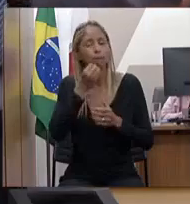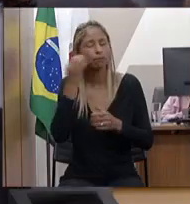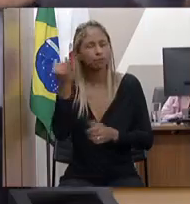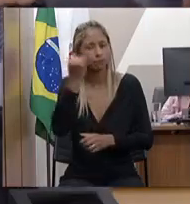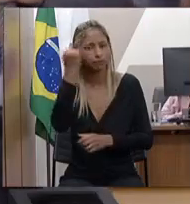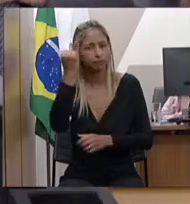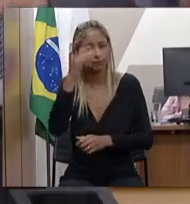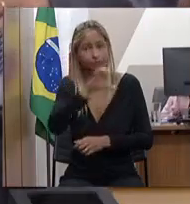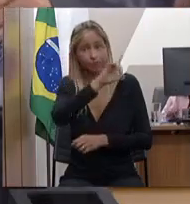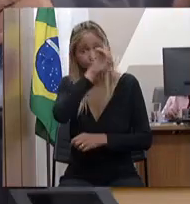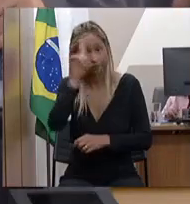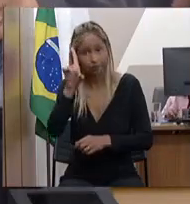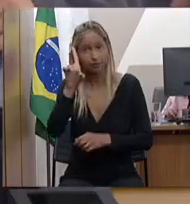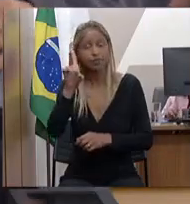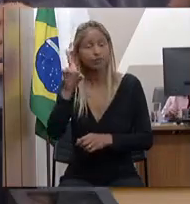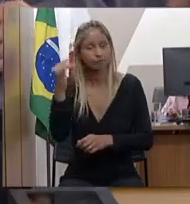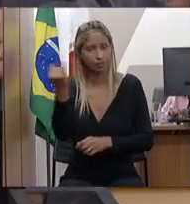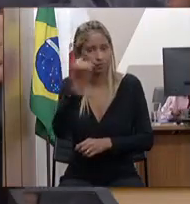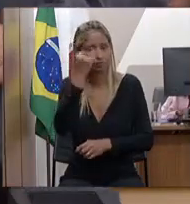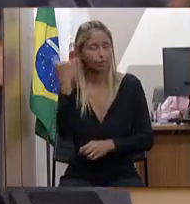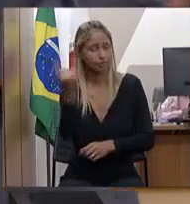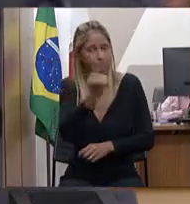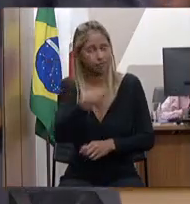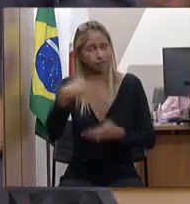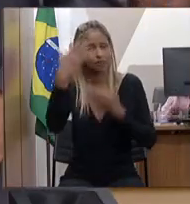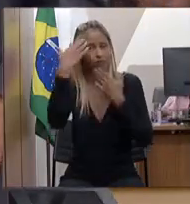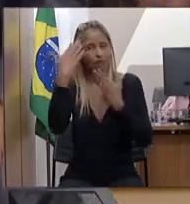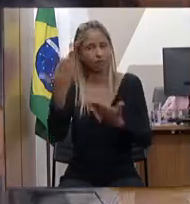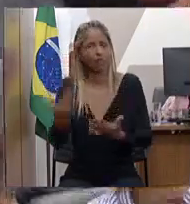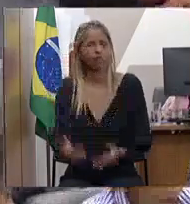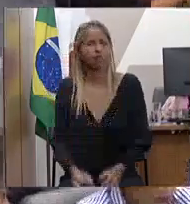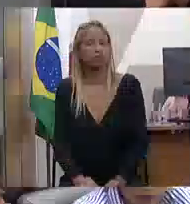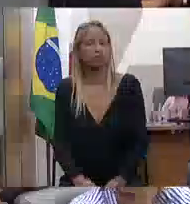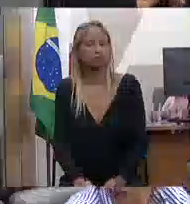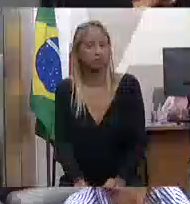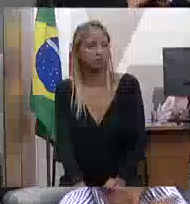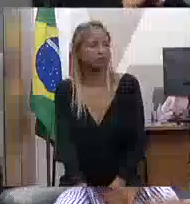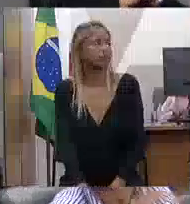nessa data que é muito importante para nós todos muito obrigado